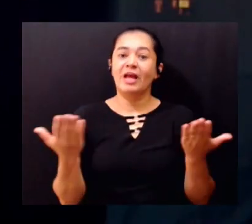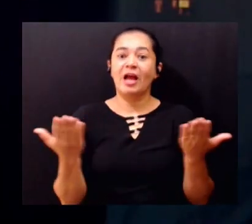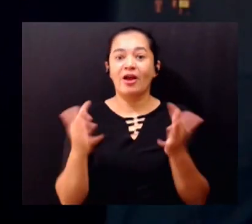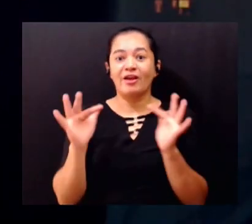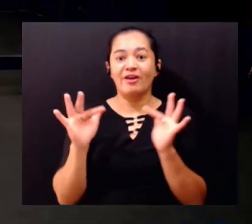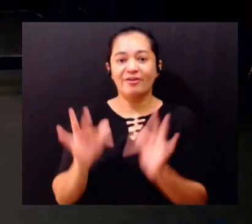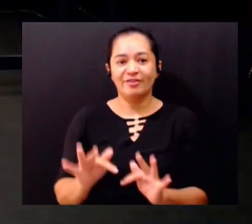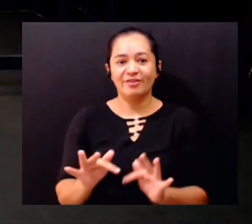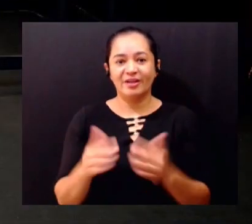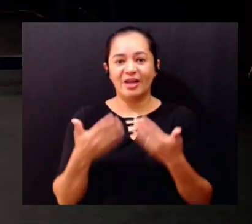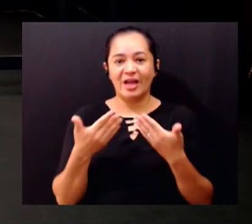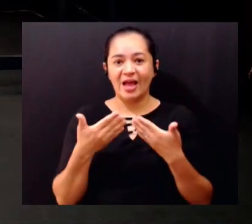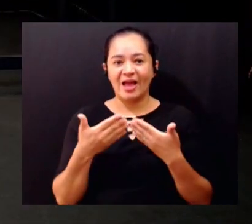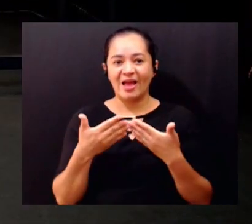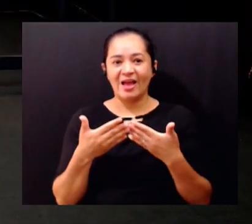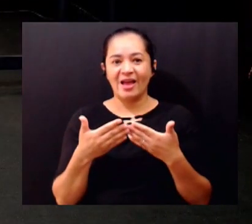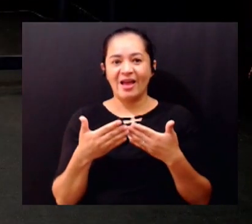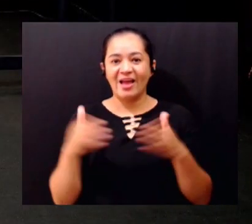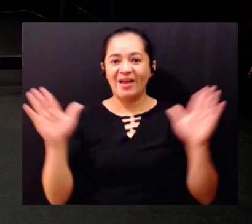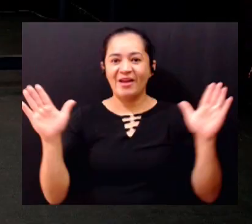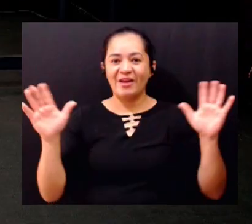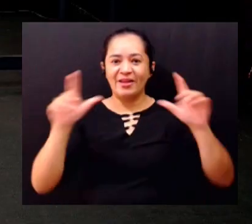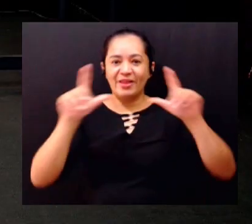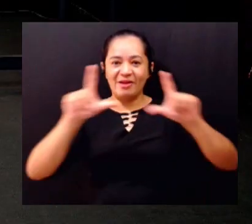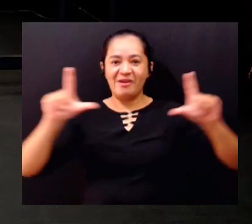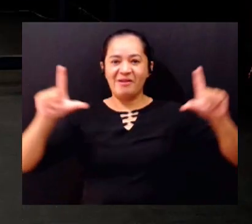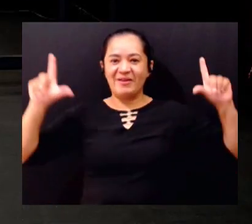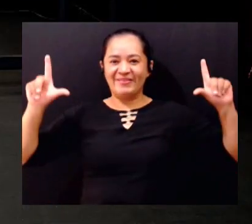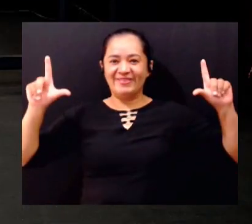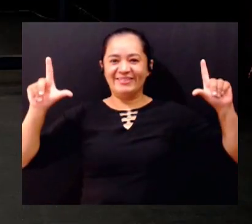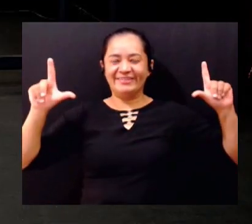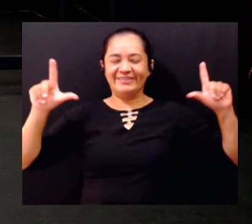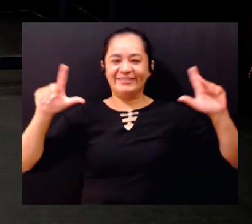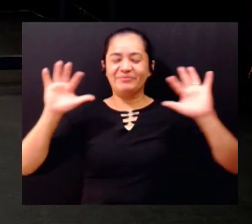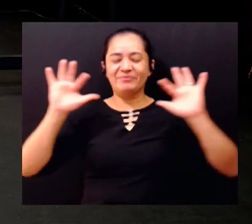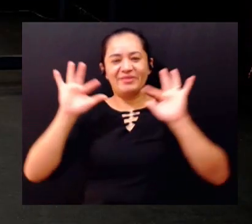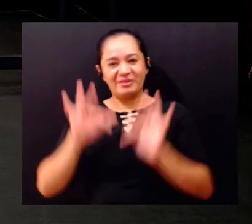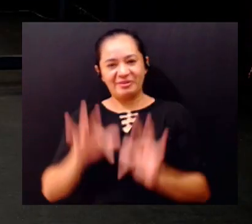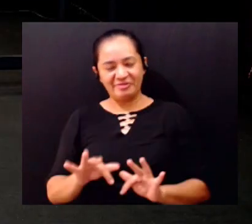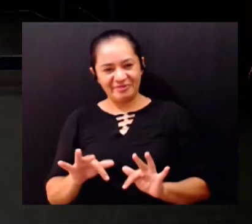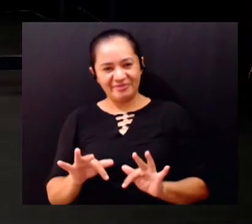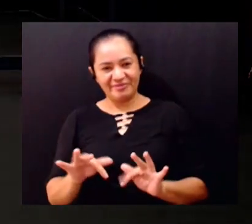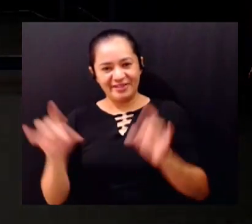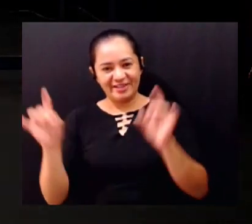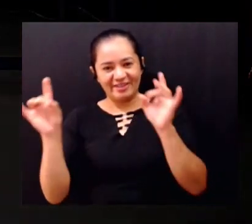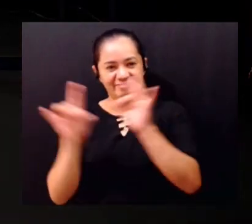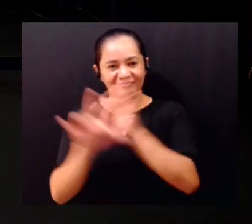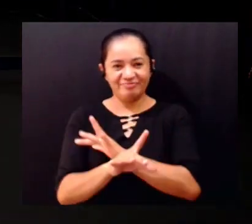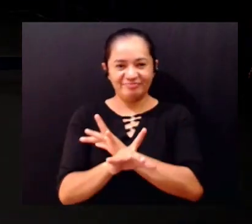a câmera, mostra tudo aberto aqui, encerrando com Bira Dantas, encerrando com